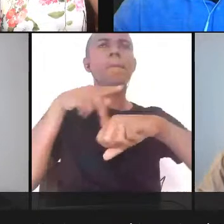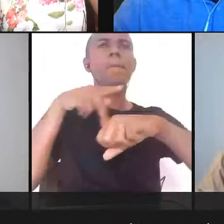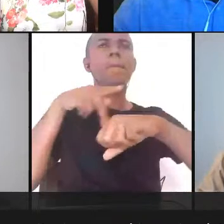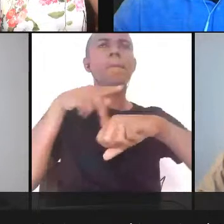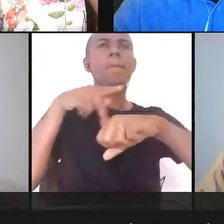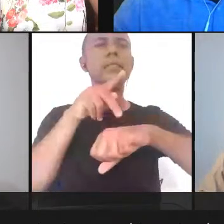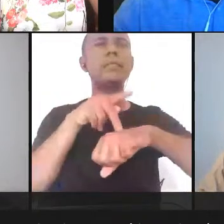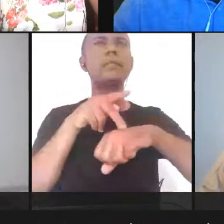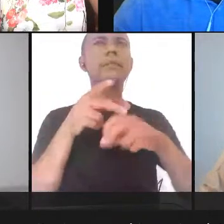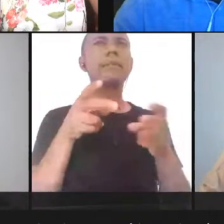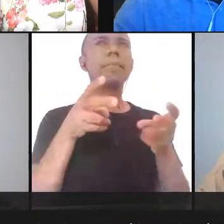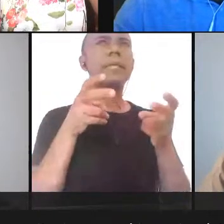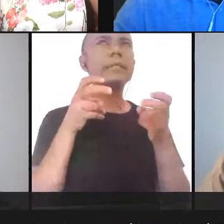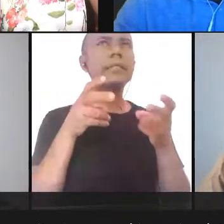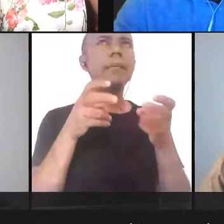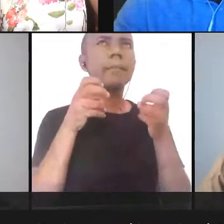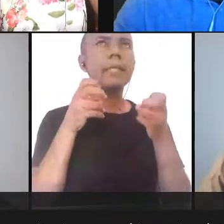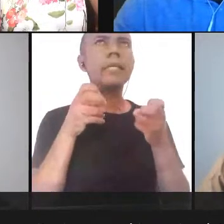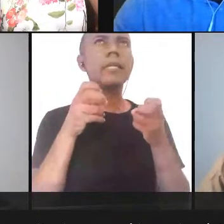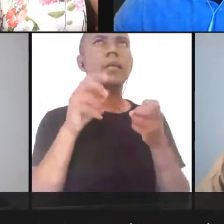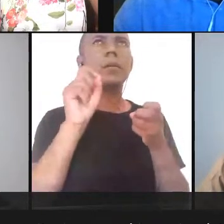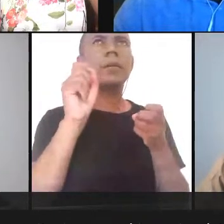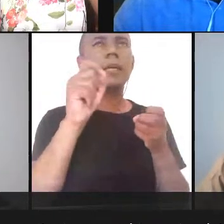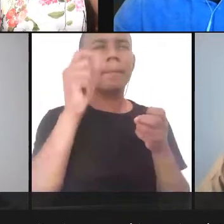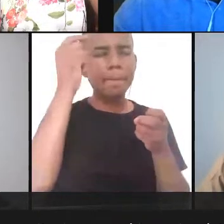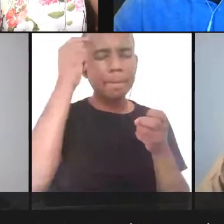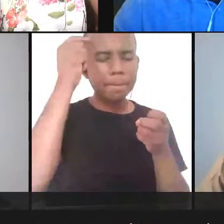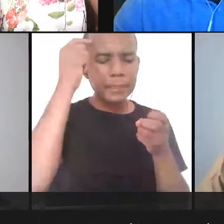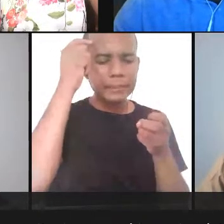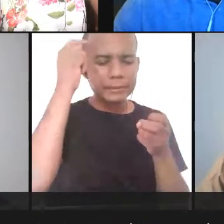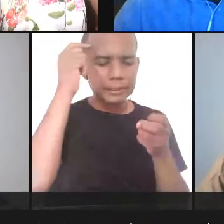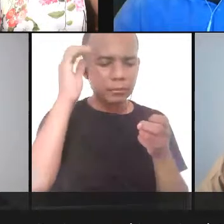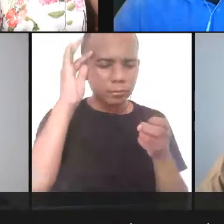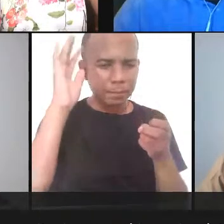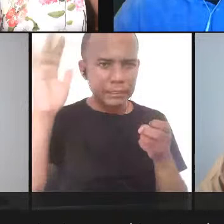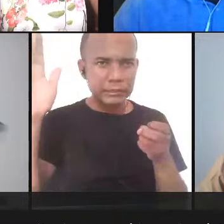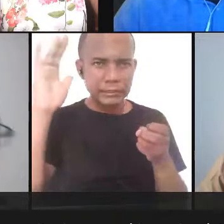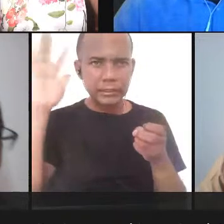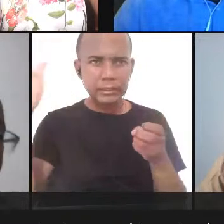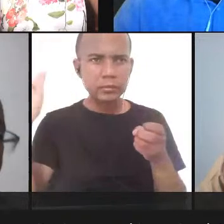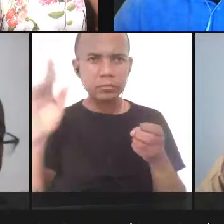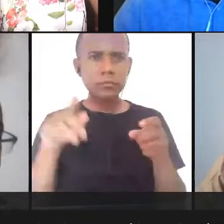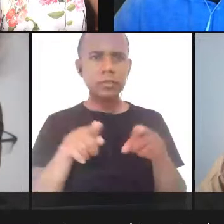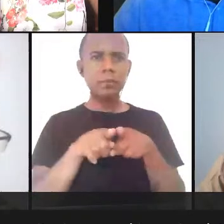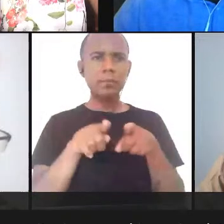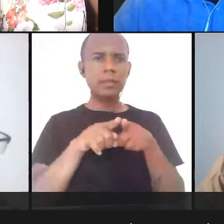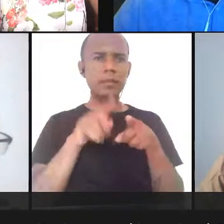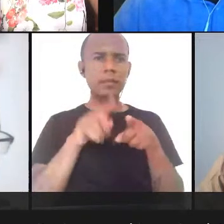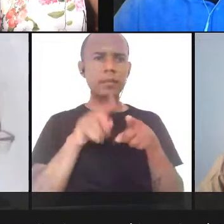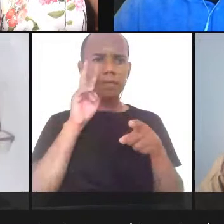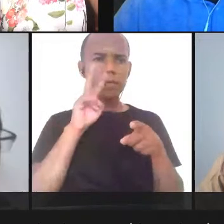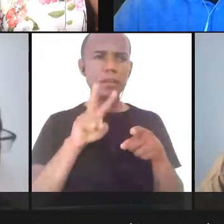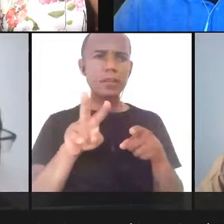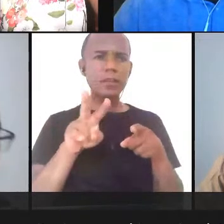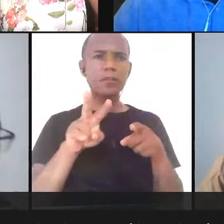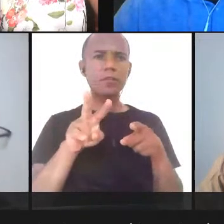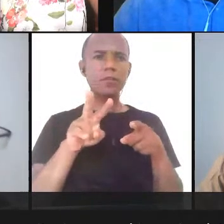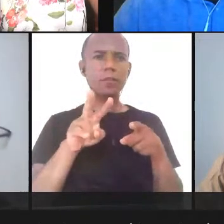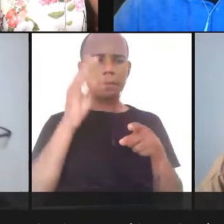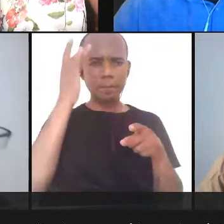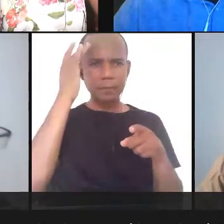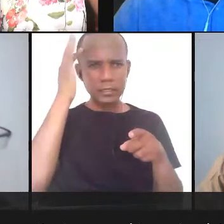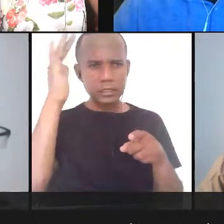a trabalhar na ficção. E, olhando para frente, nos outros livros que eu vou